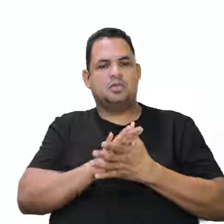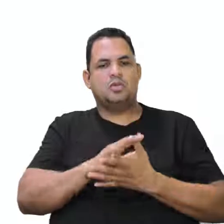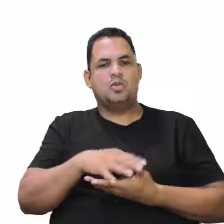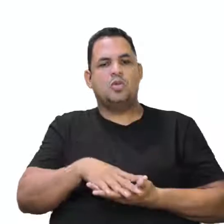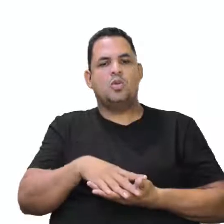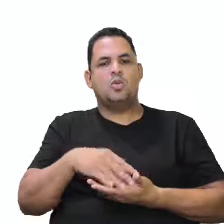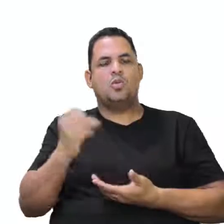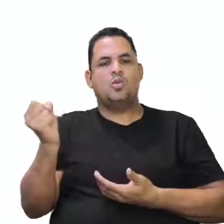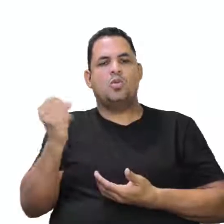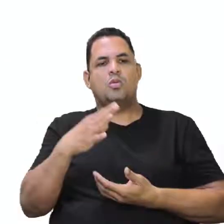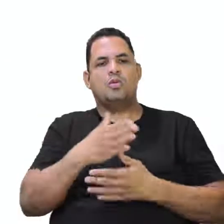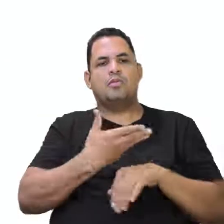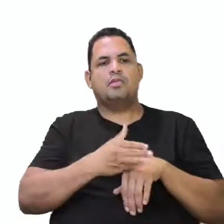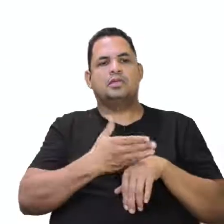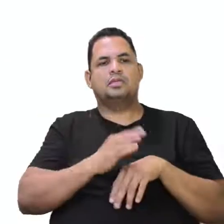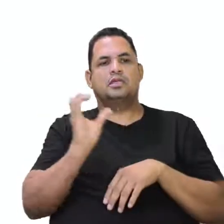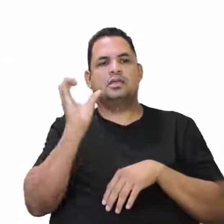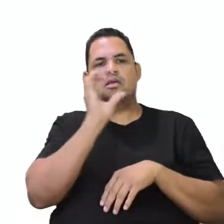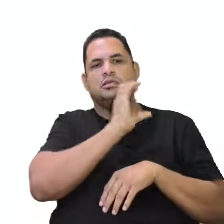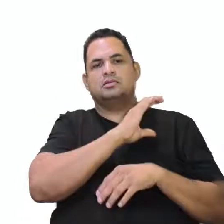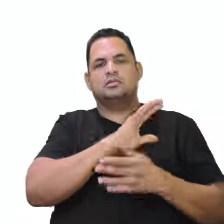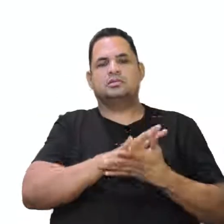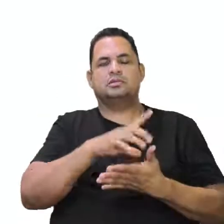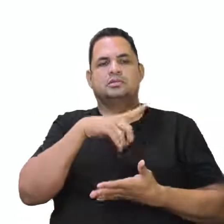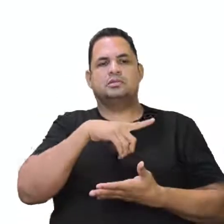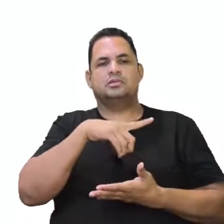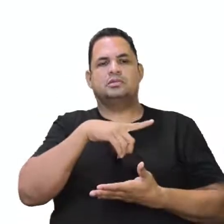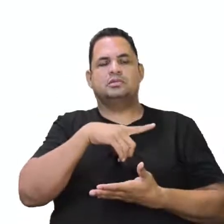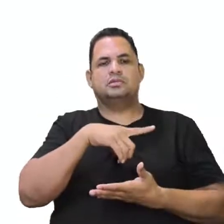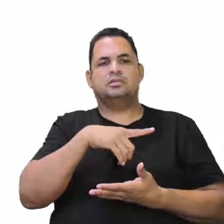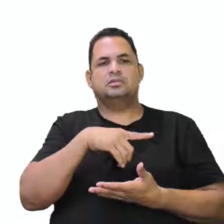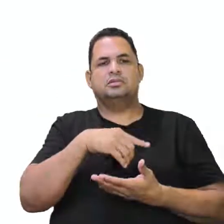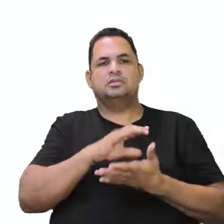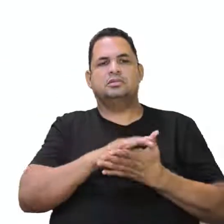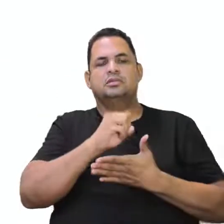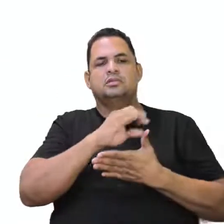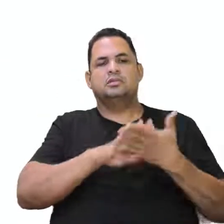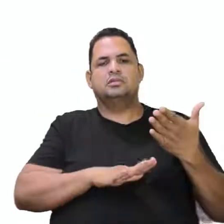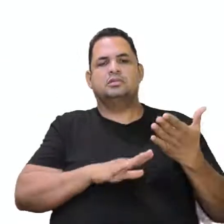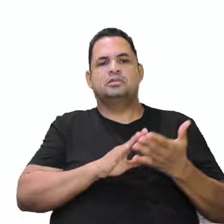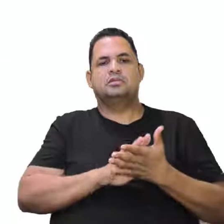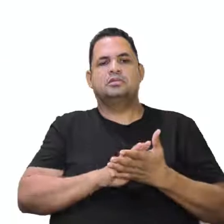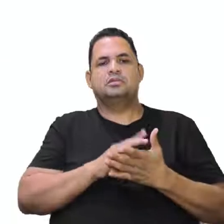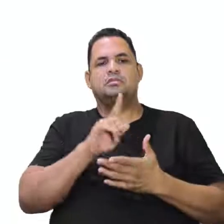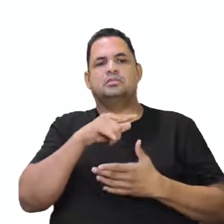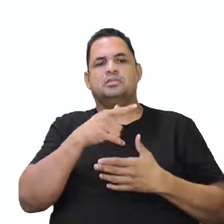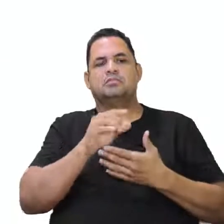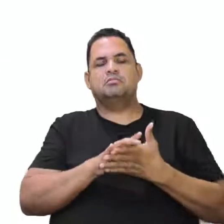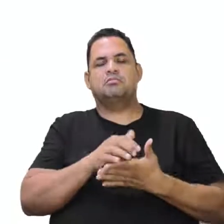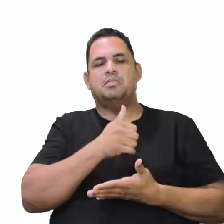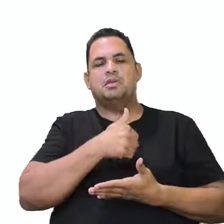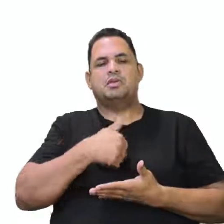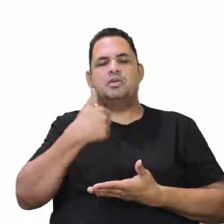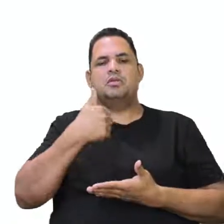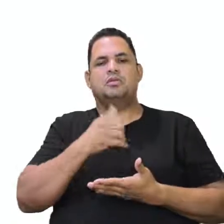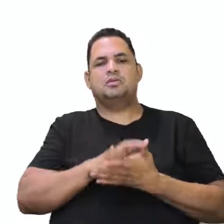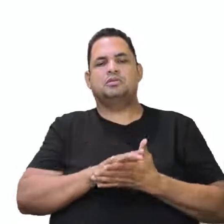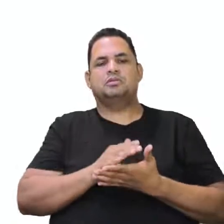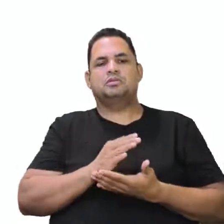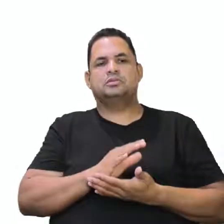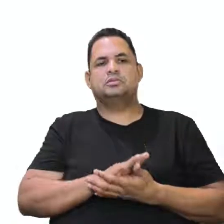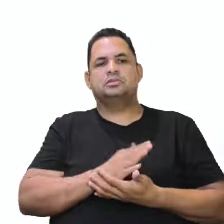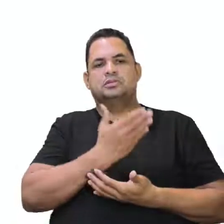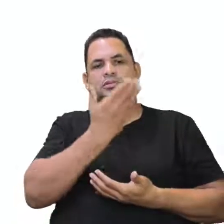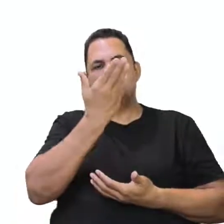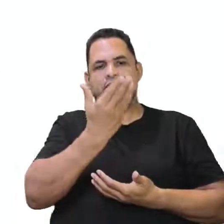tradução. Vamos praticar rapidinho? Olha aí, nós temos essa atividade para você marcar a melhor opção. Temos o none,